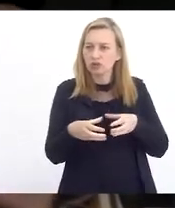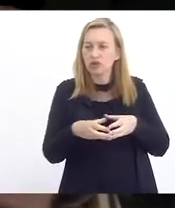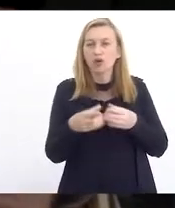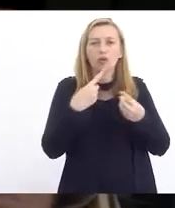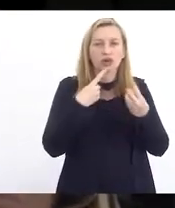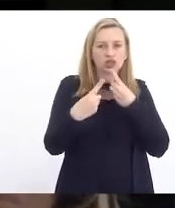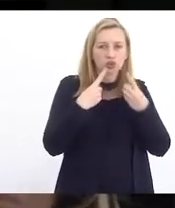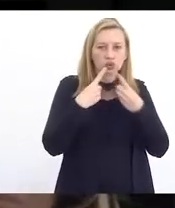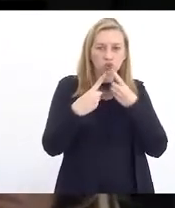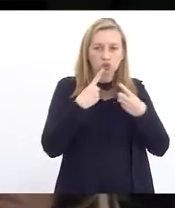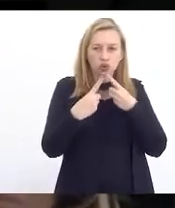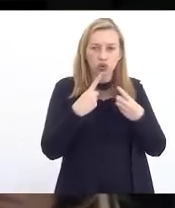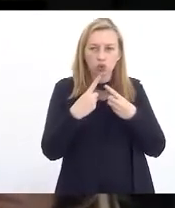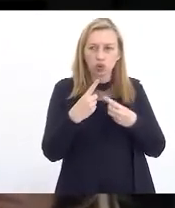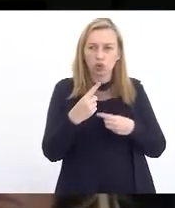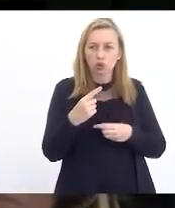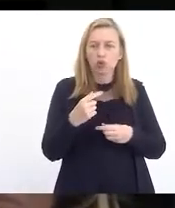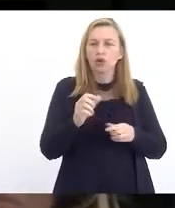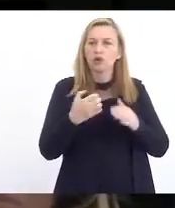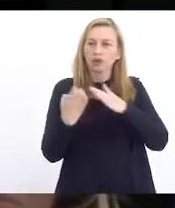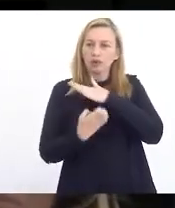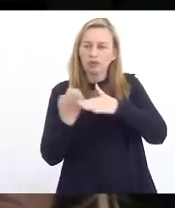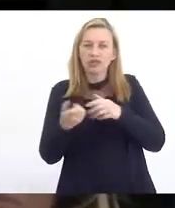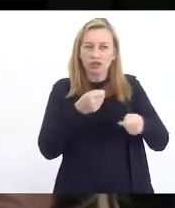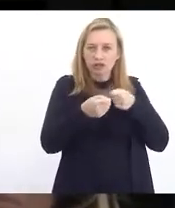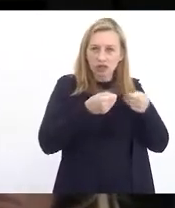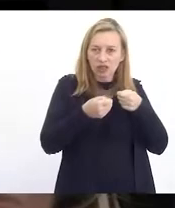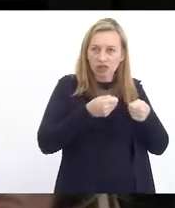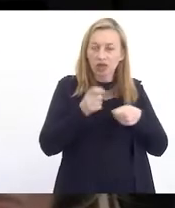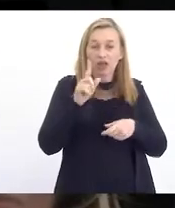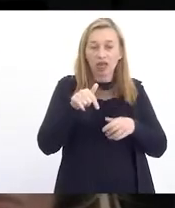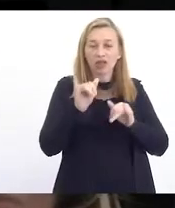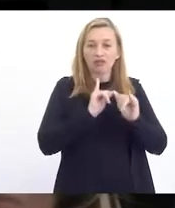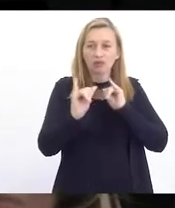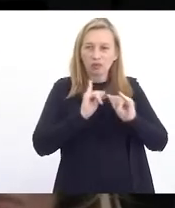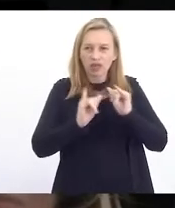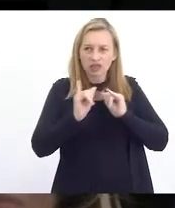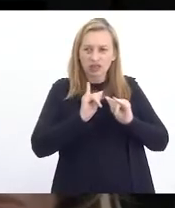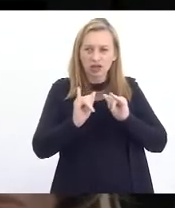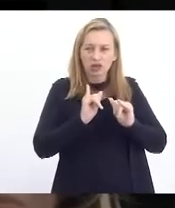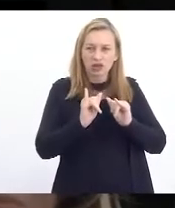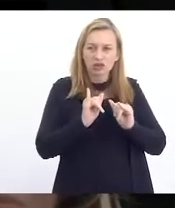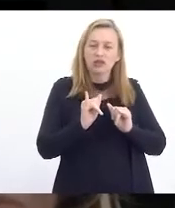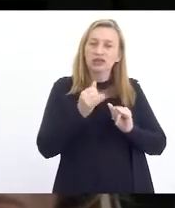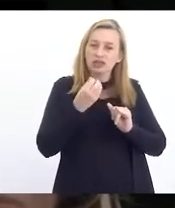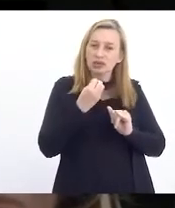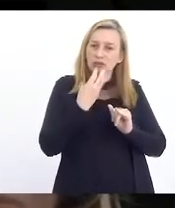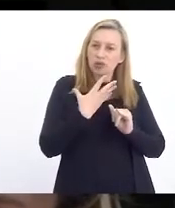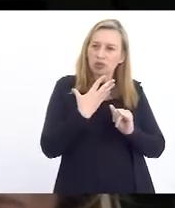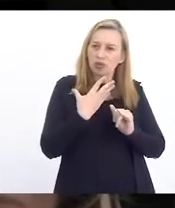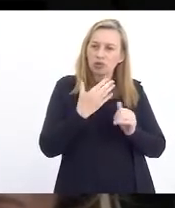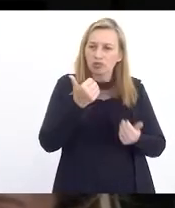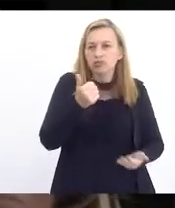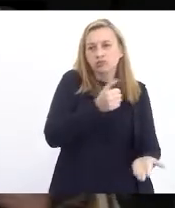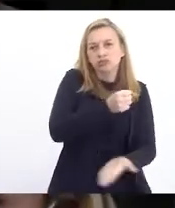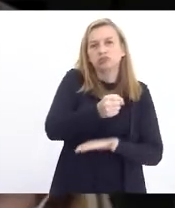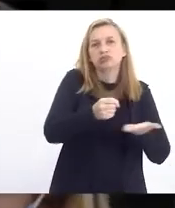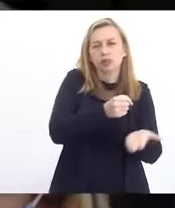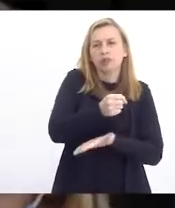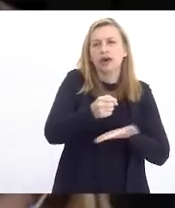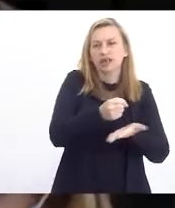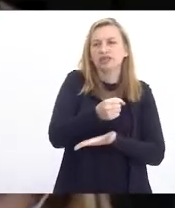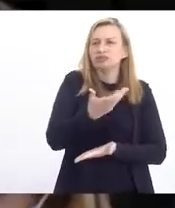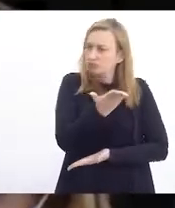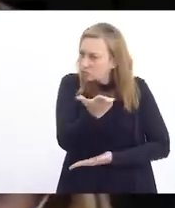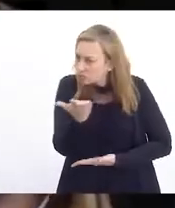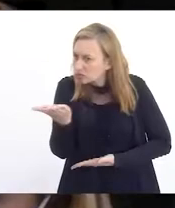discutir com a agência reguladora e com as concessionárias, eu acho que essa informação que eu vou prestar vai servir de base até para os